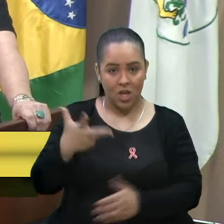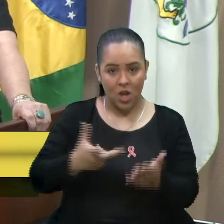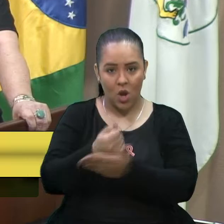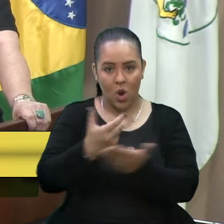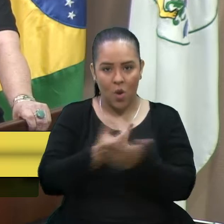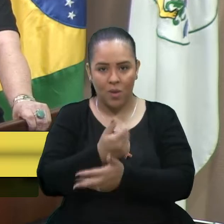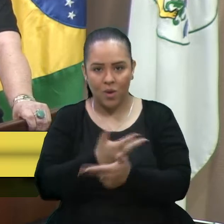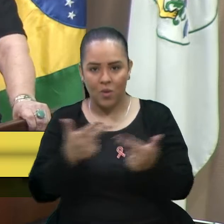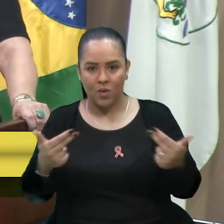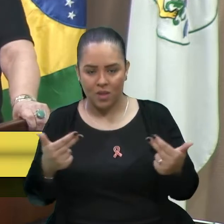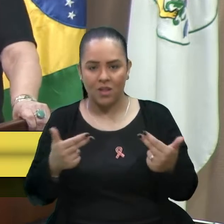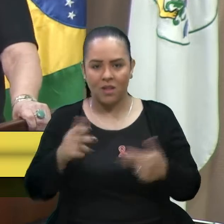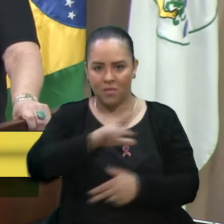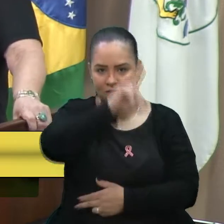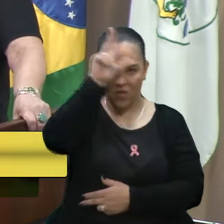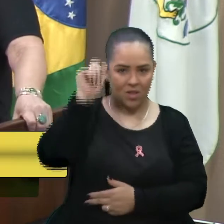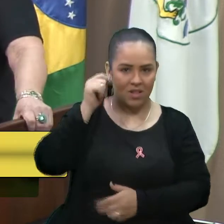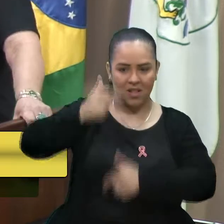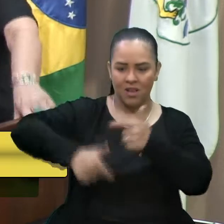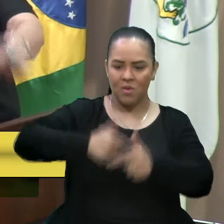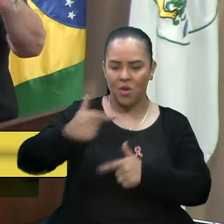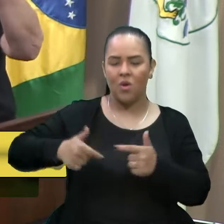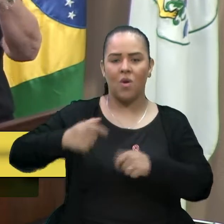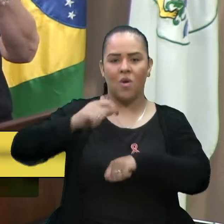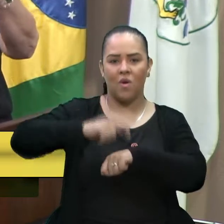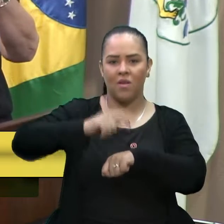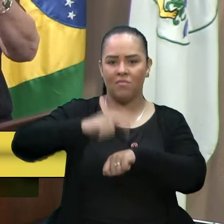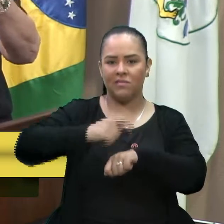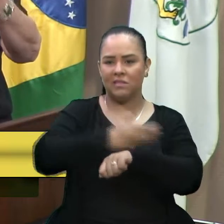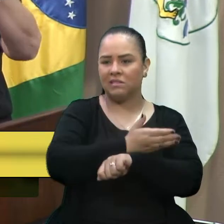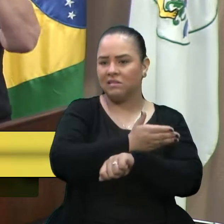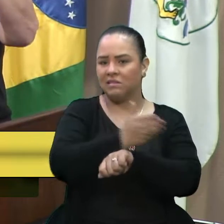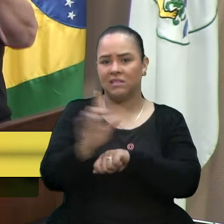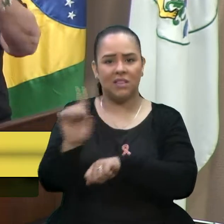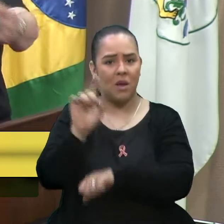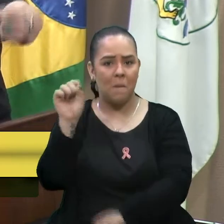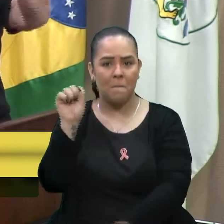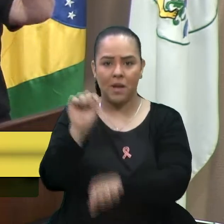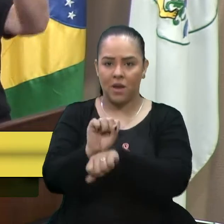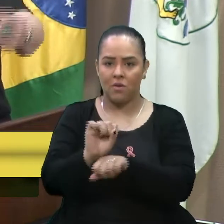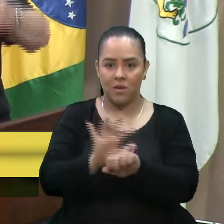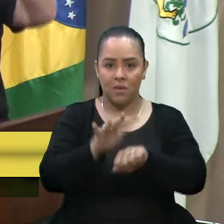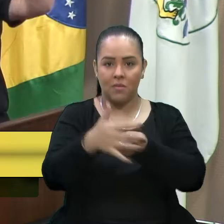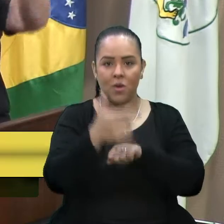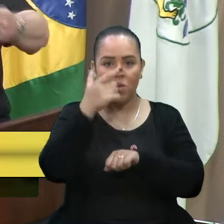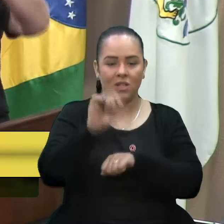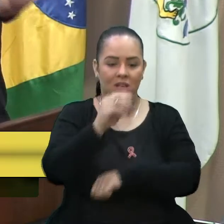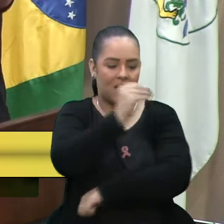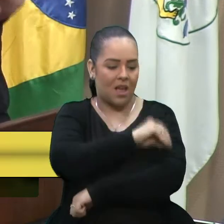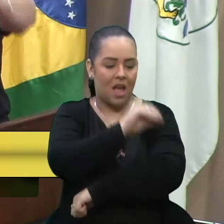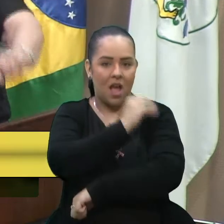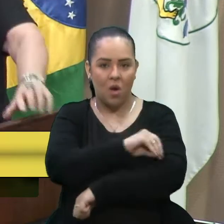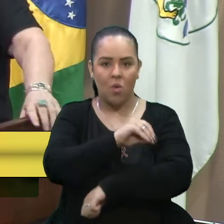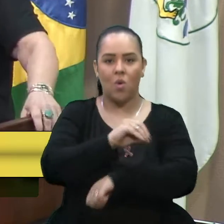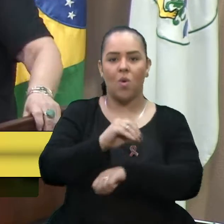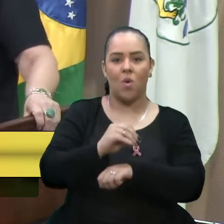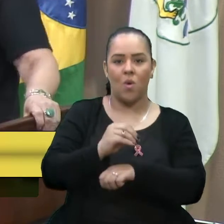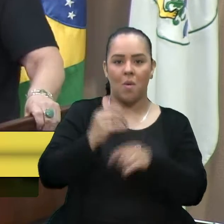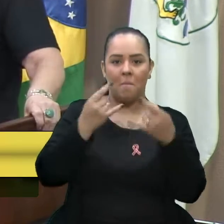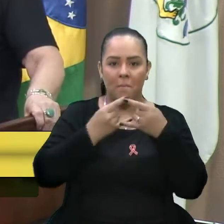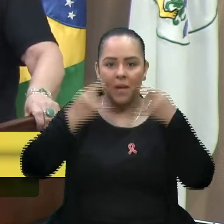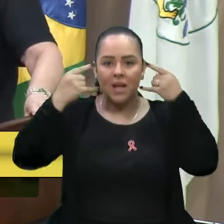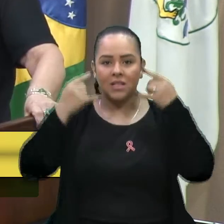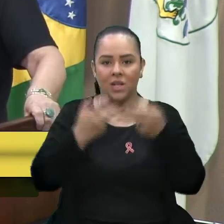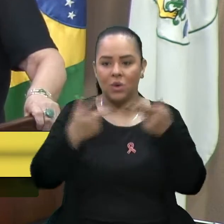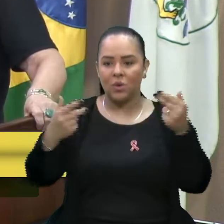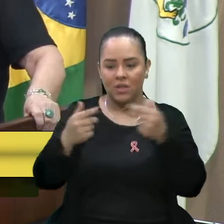prefeitura e que trabalhou horas a fio e não parou um dia na pandemia para garantir que se tivesse álcool, máscara e equipamentos nas UBSs e